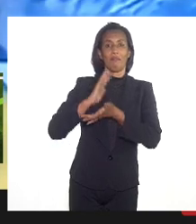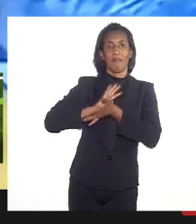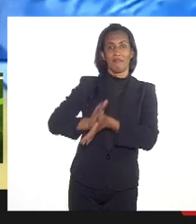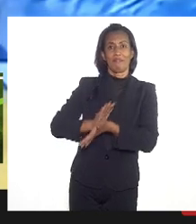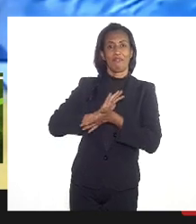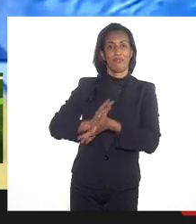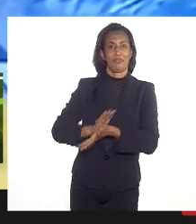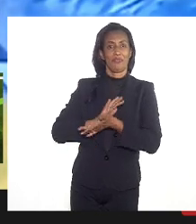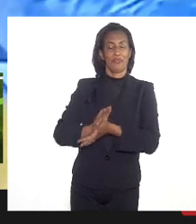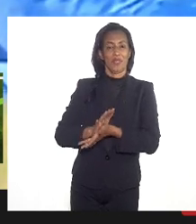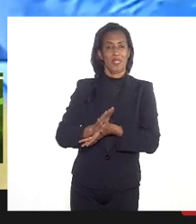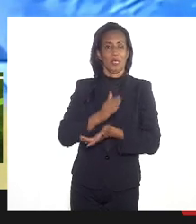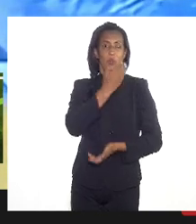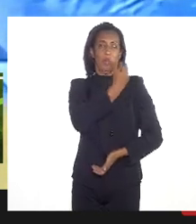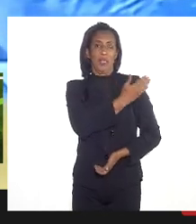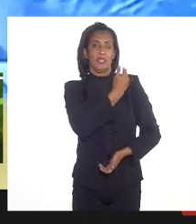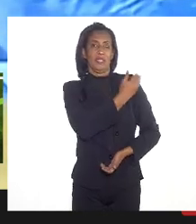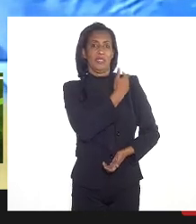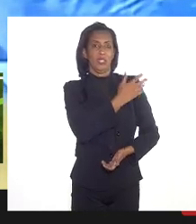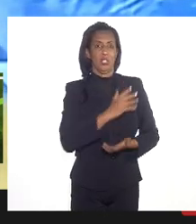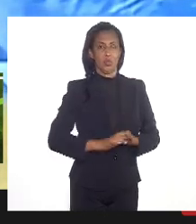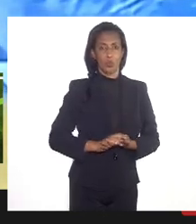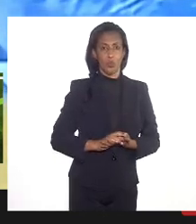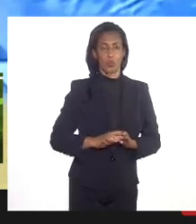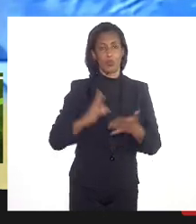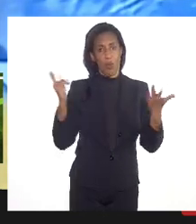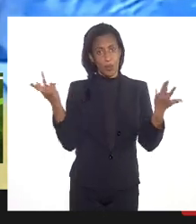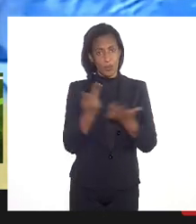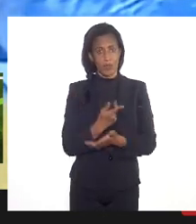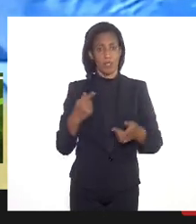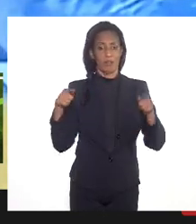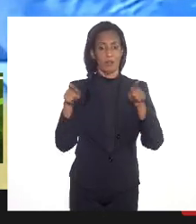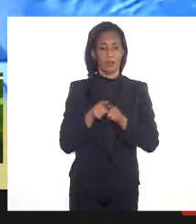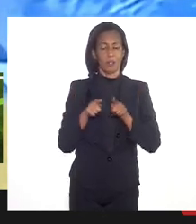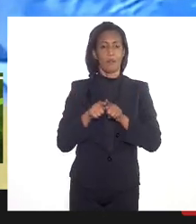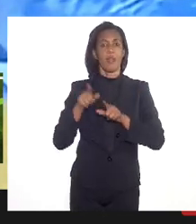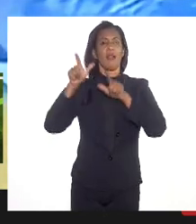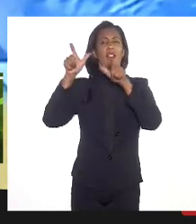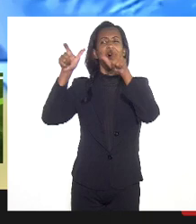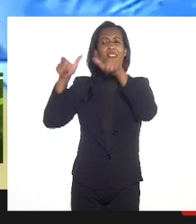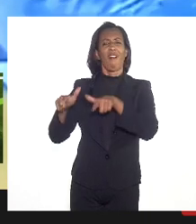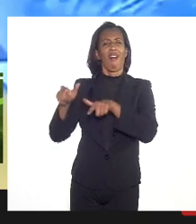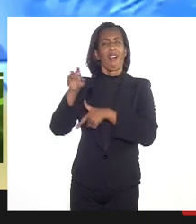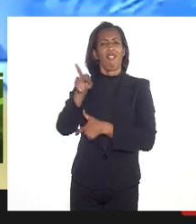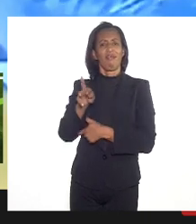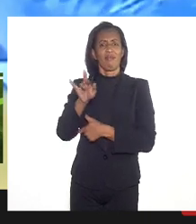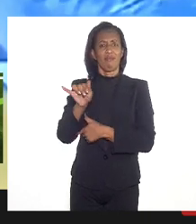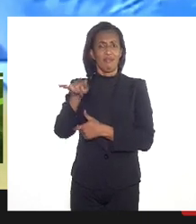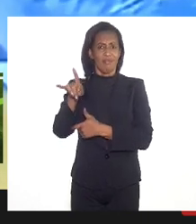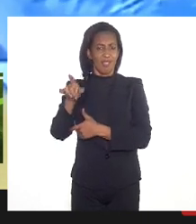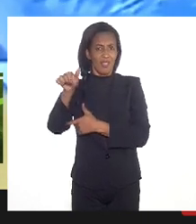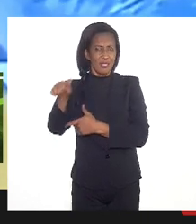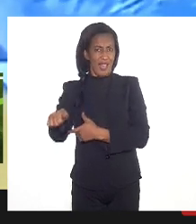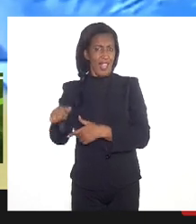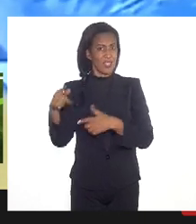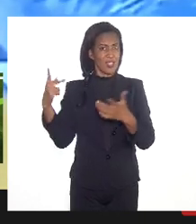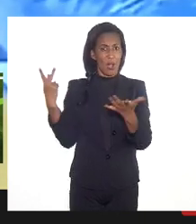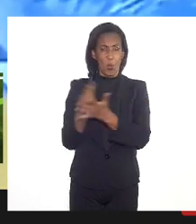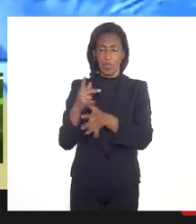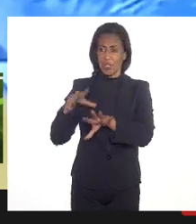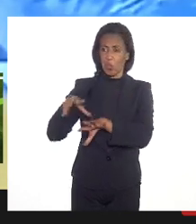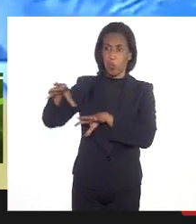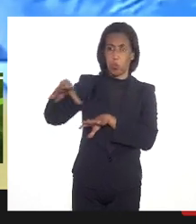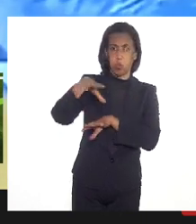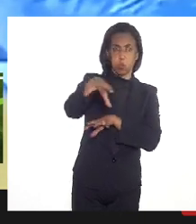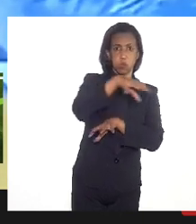também Maricá, com a questão do resort, que está tentando lá na região de Trindade, isso ocorre em vários outros locais